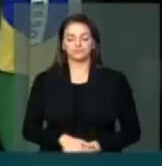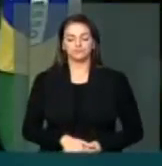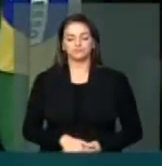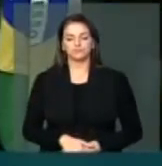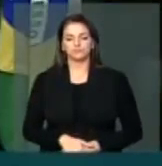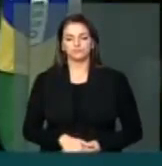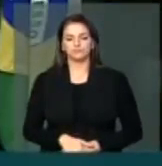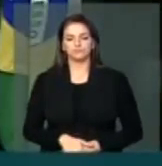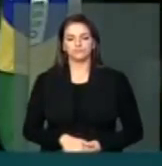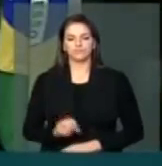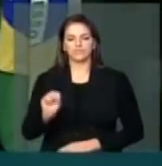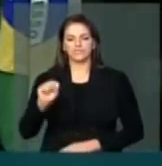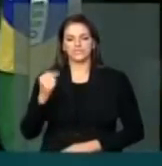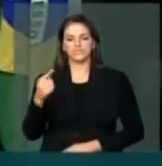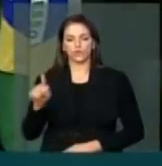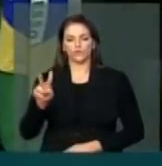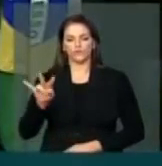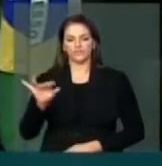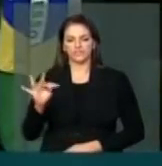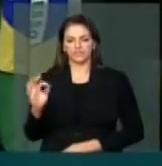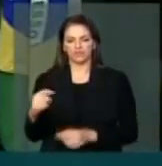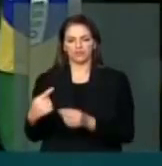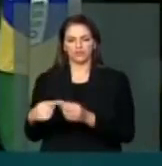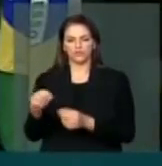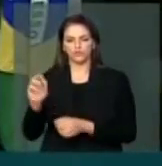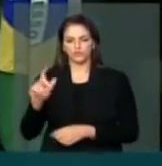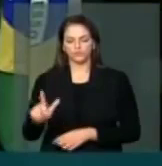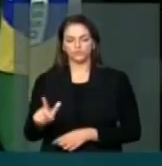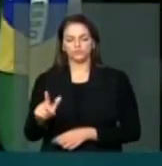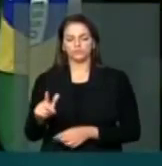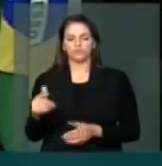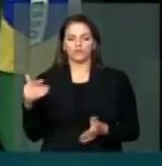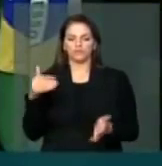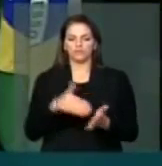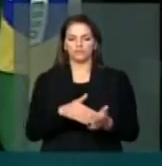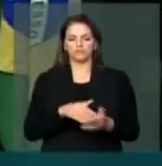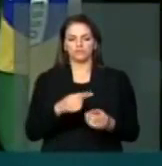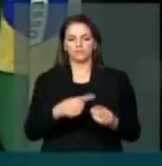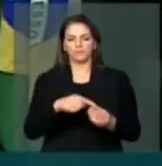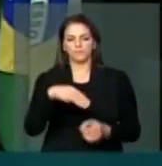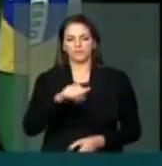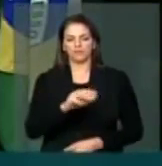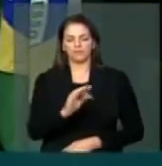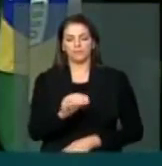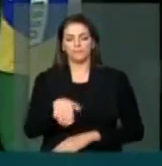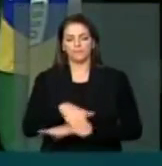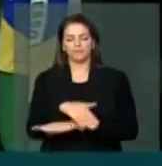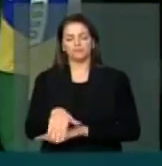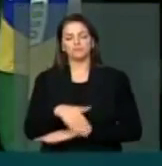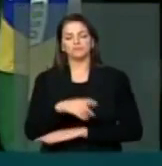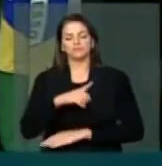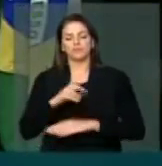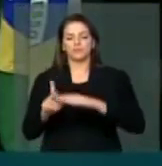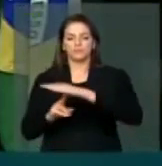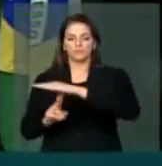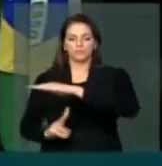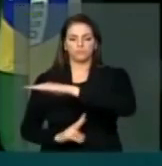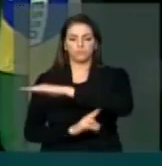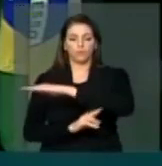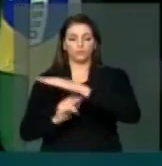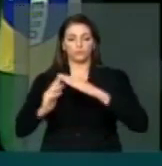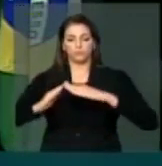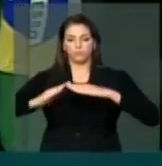que liga ali São Vicente do Sul com a cidade da Mata, na BR-287, onde uma ponte na várzea do Rio Turubi